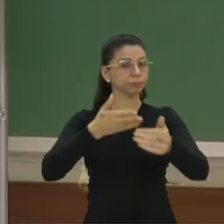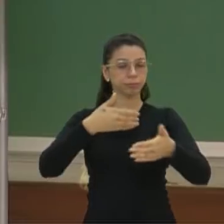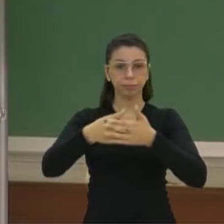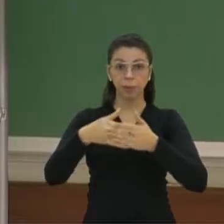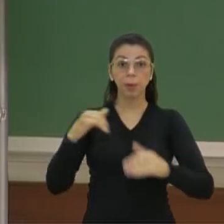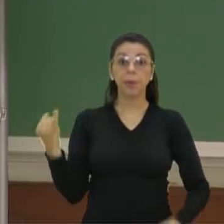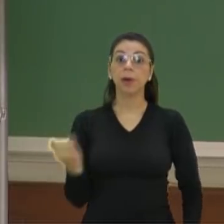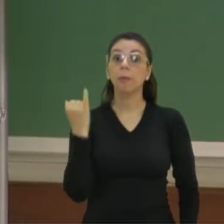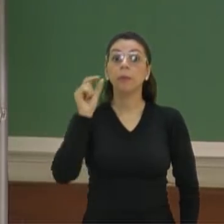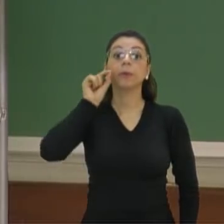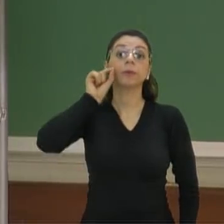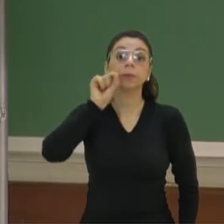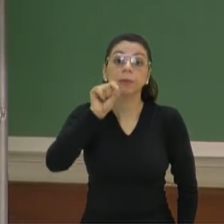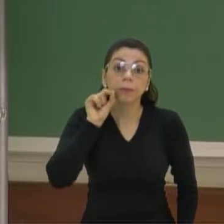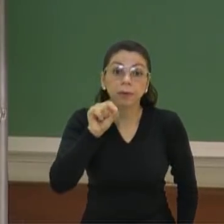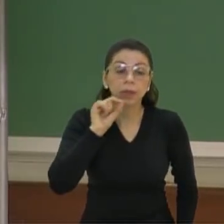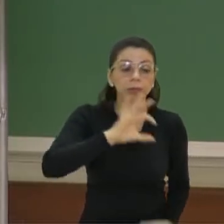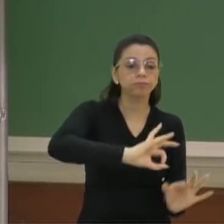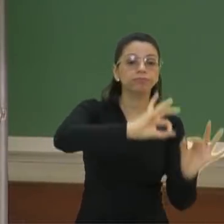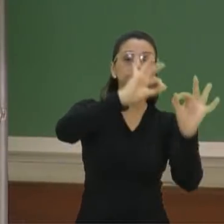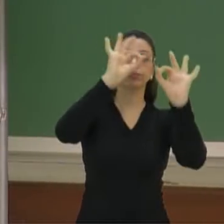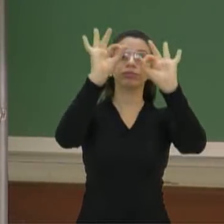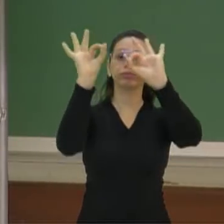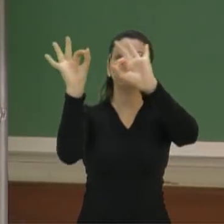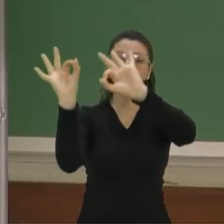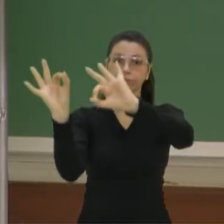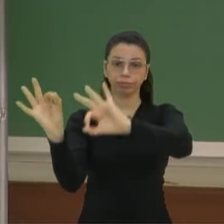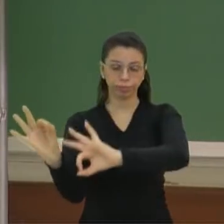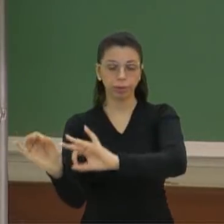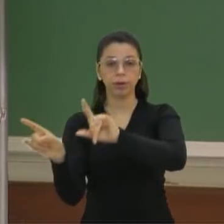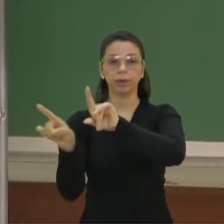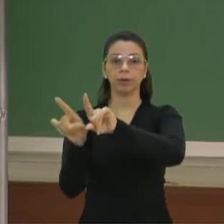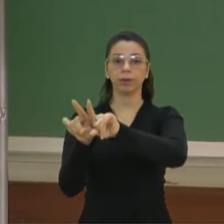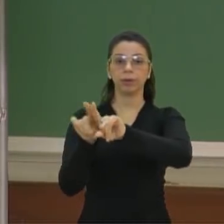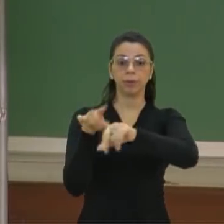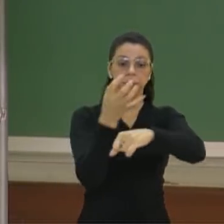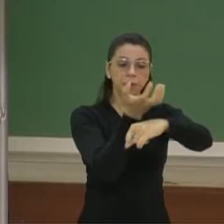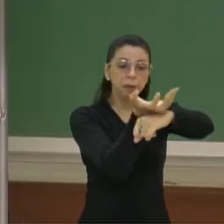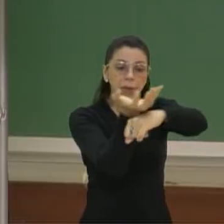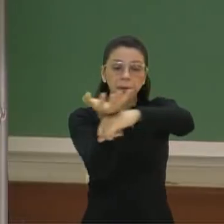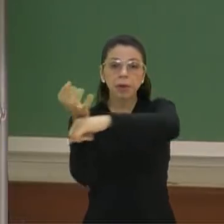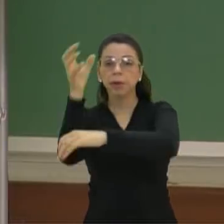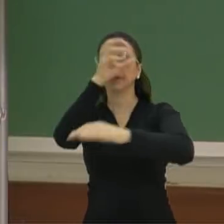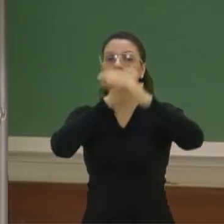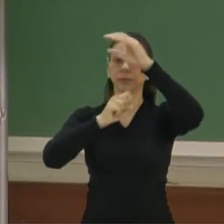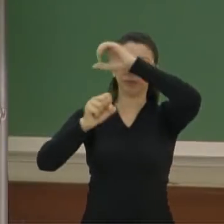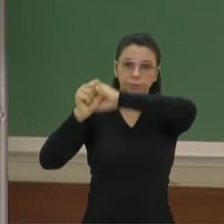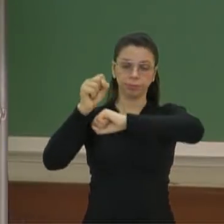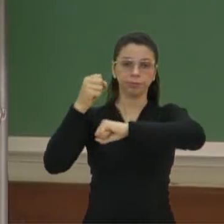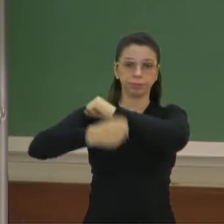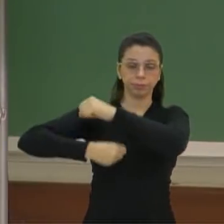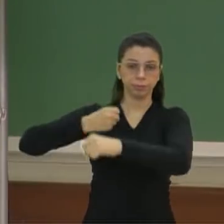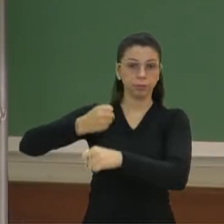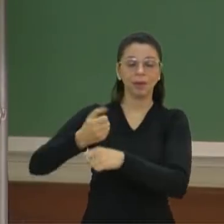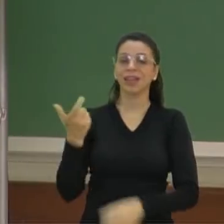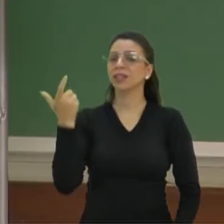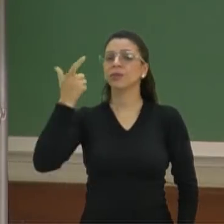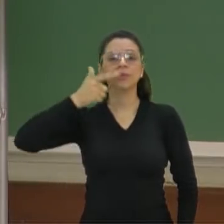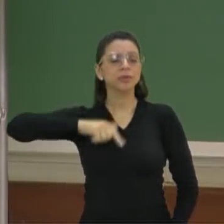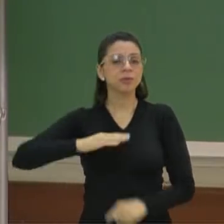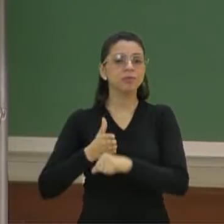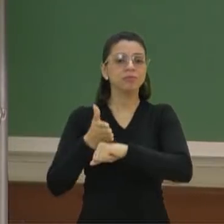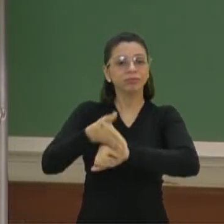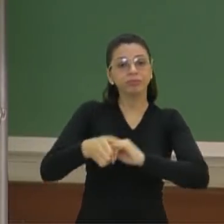você esteja me assistindo às outras disciplinas e aprendendo muito neste ano. Não está conseguindo